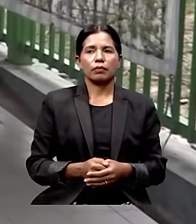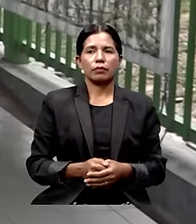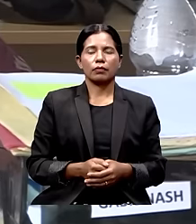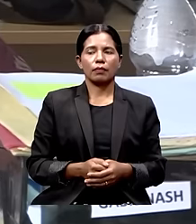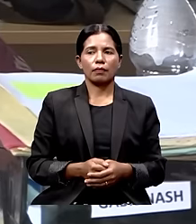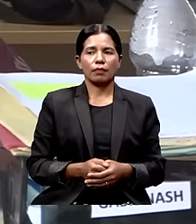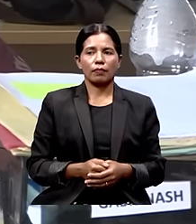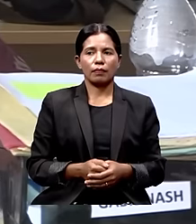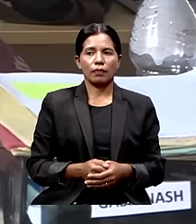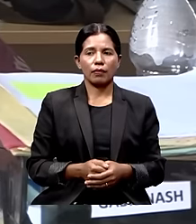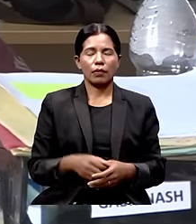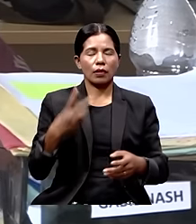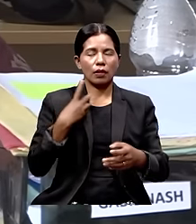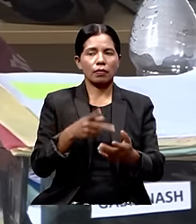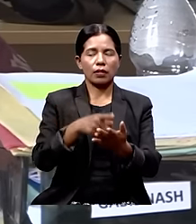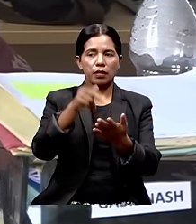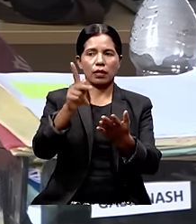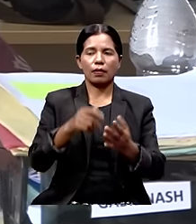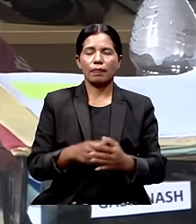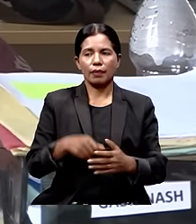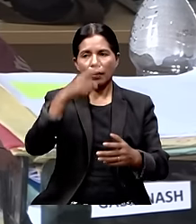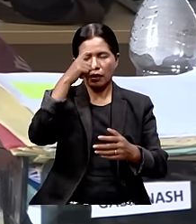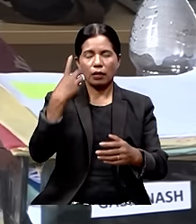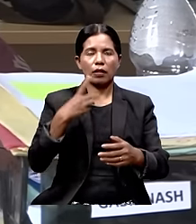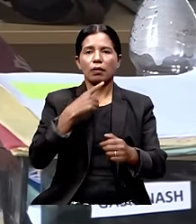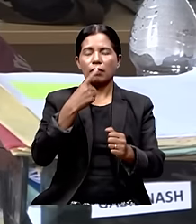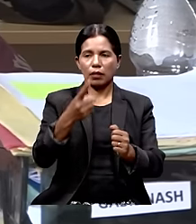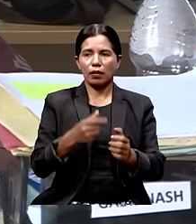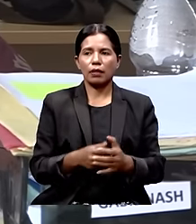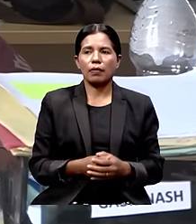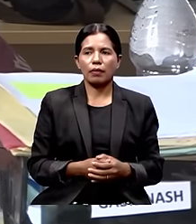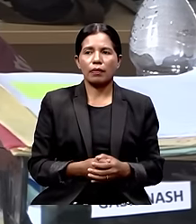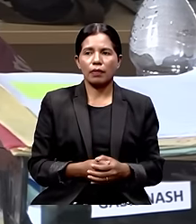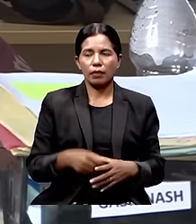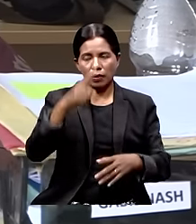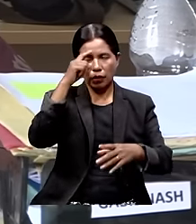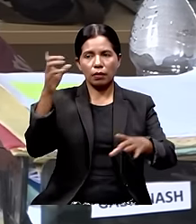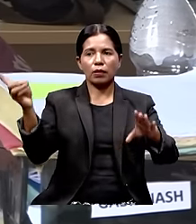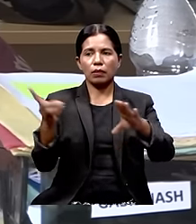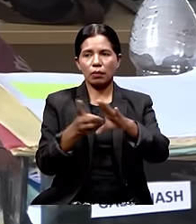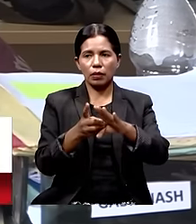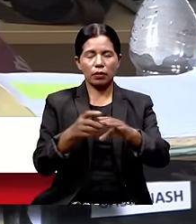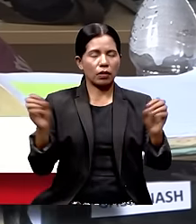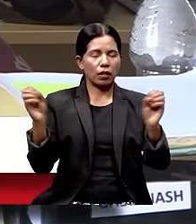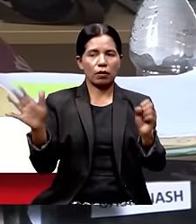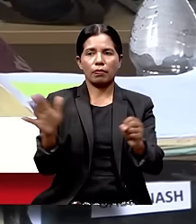Ibu na wara kum sar pagamento na. Tama dia mohar biram dehan. Tama dokumen sini mai baru na